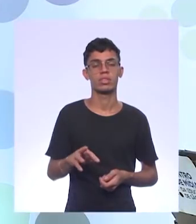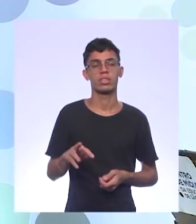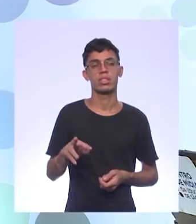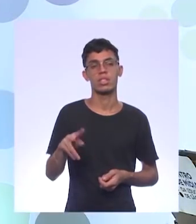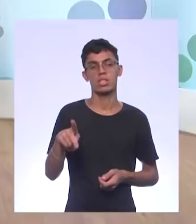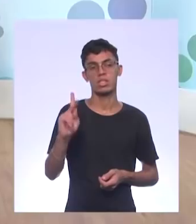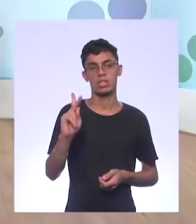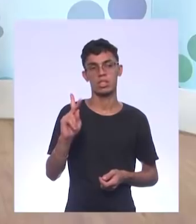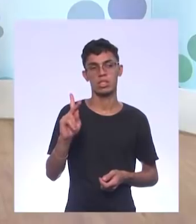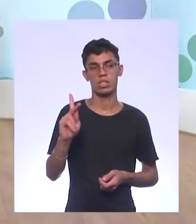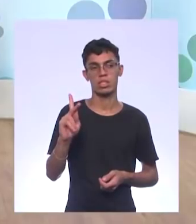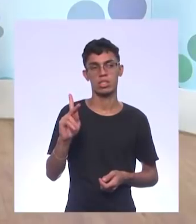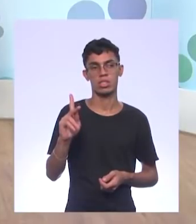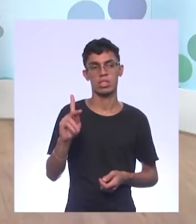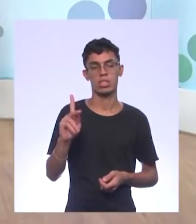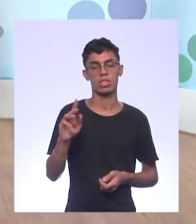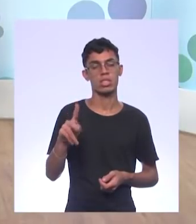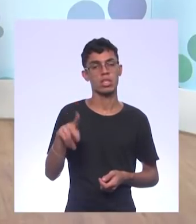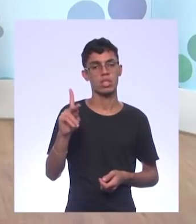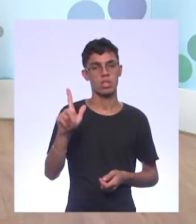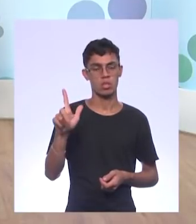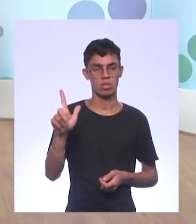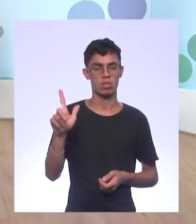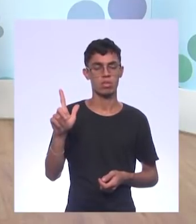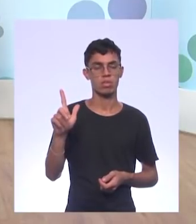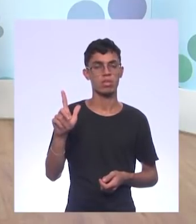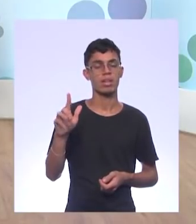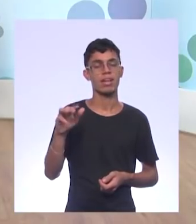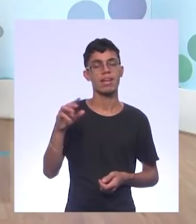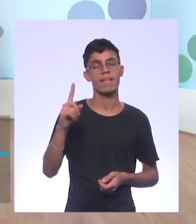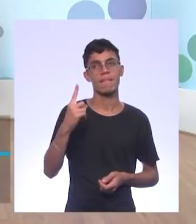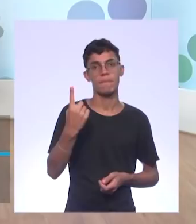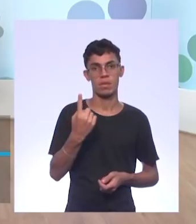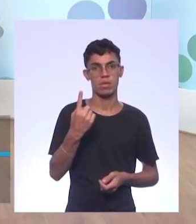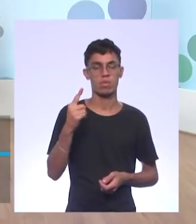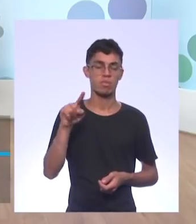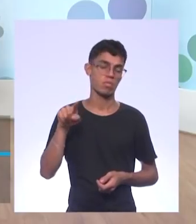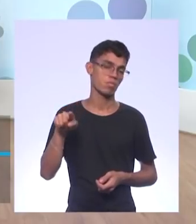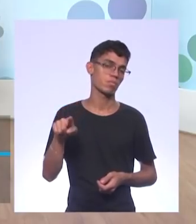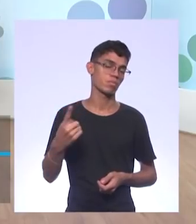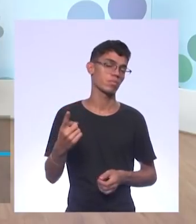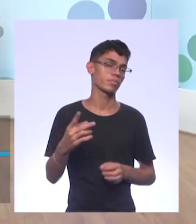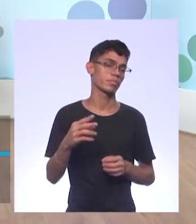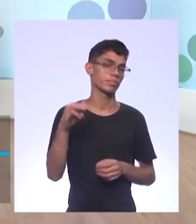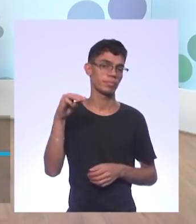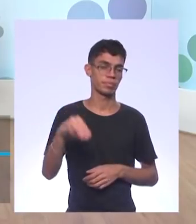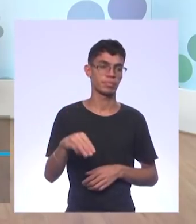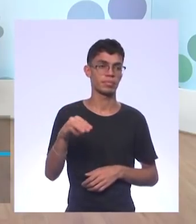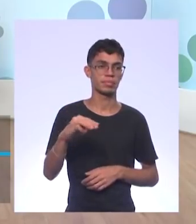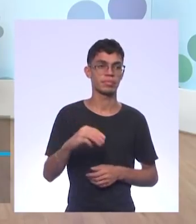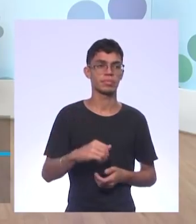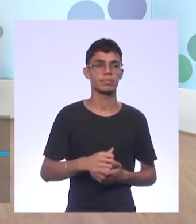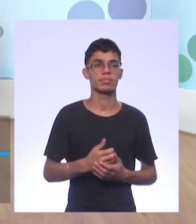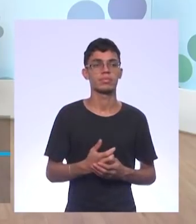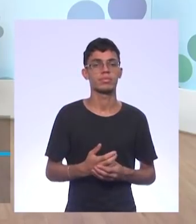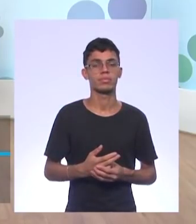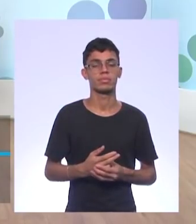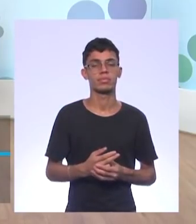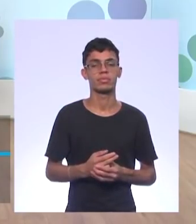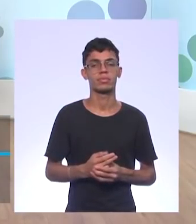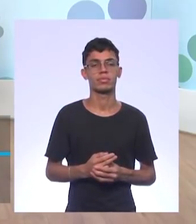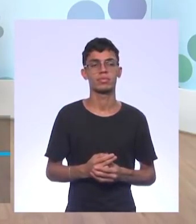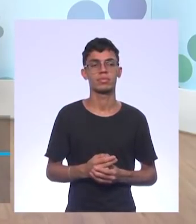quilômetros quilômetros mil metros na verdade aquilo metro e a gente deu aquela portugueza daí ficou